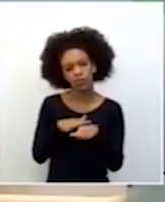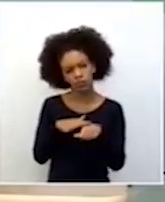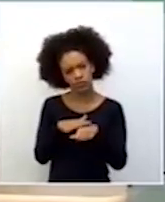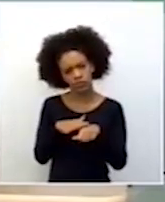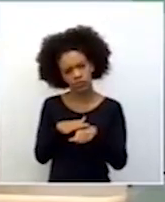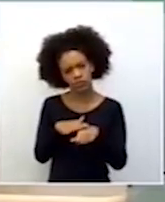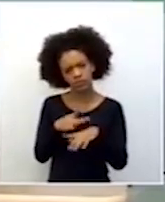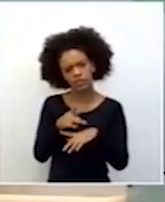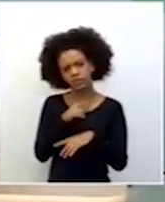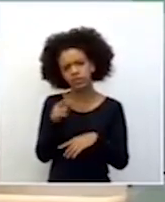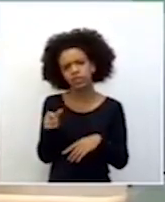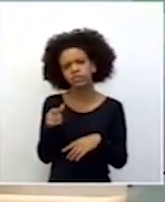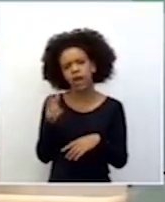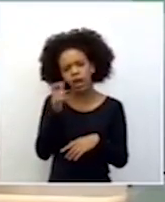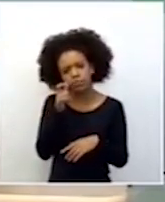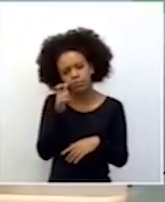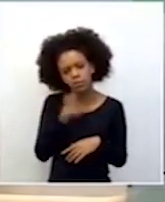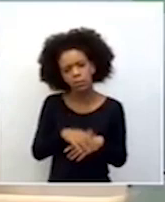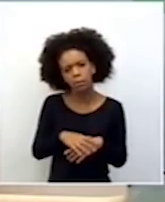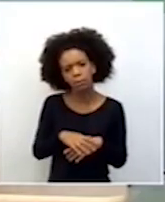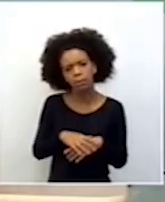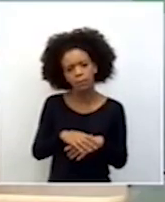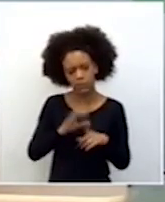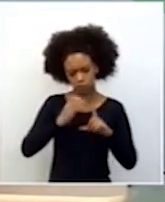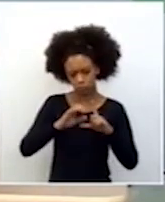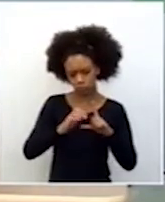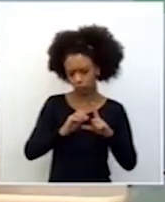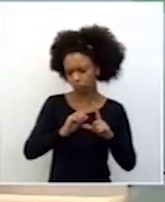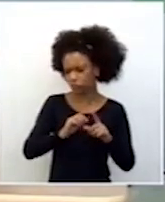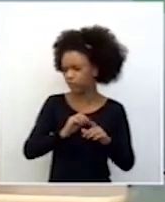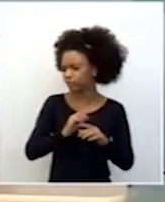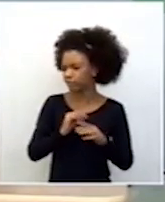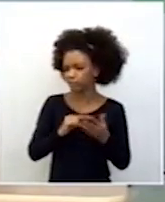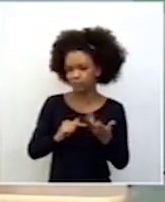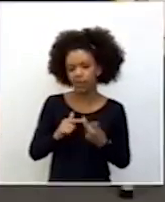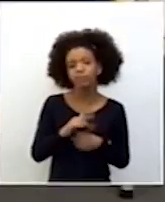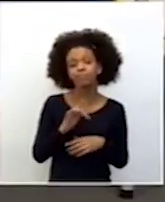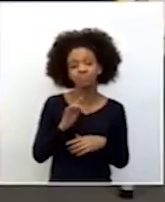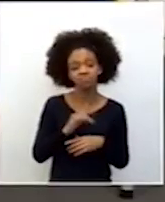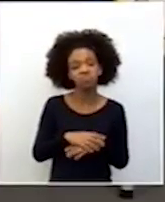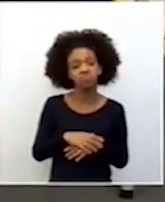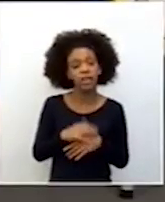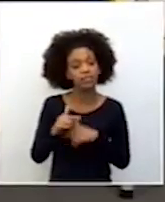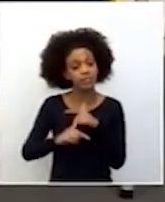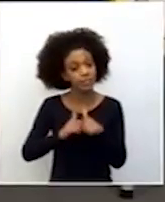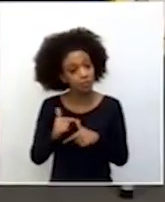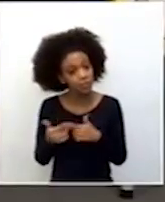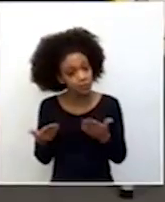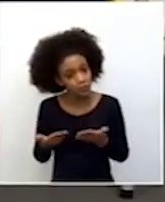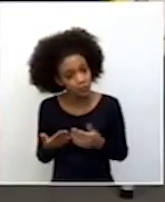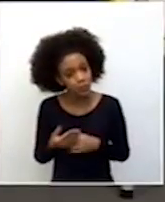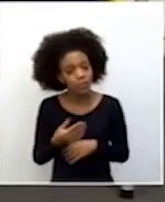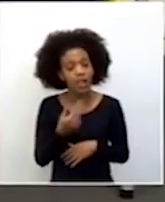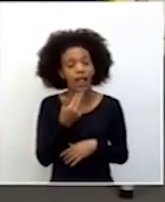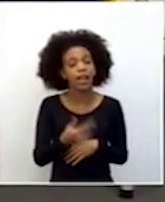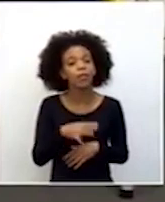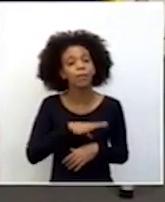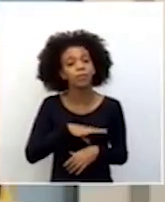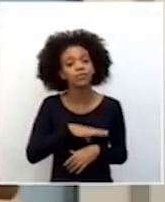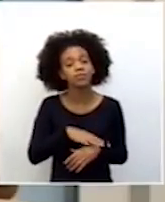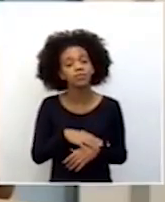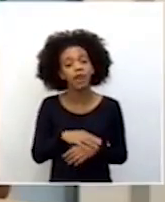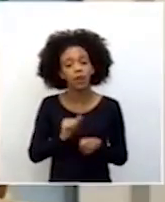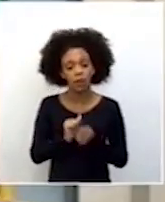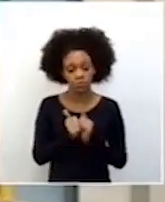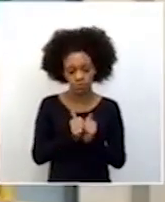ver muita charge nas disciplinas de geografia, Muito história, bem, sociologia. muito bem. E a gente está trabalhando aqui na aula de língua portuguesa com a